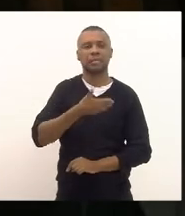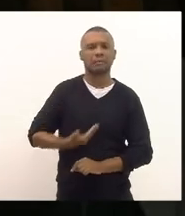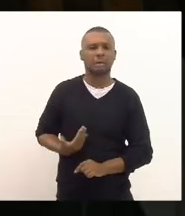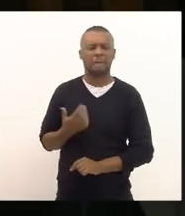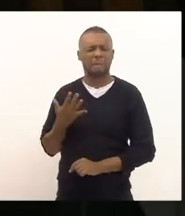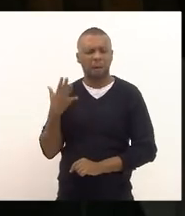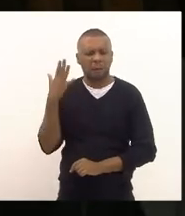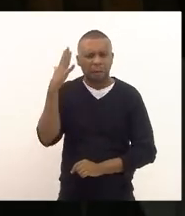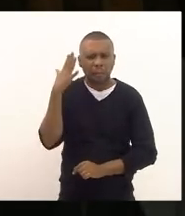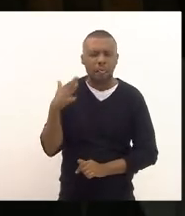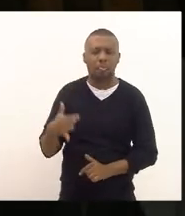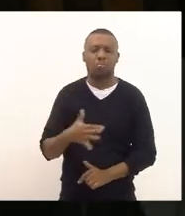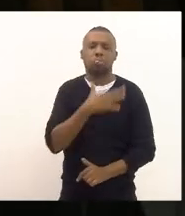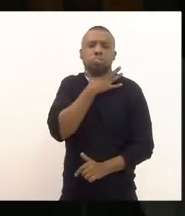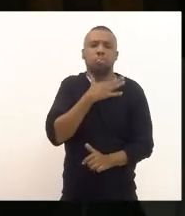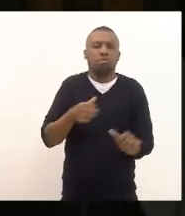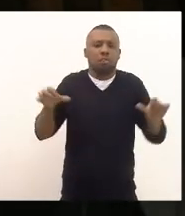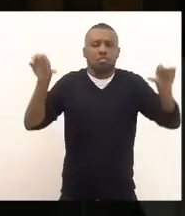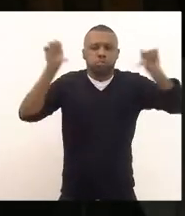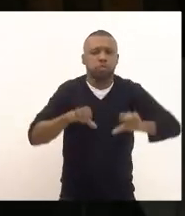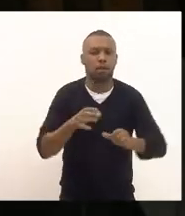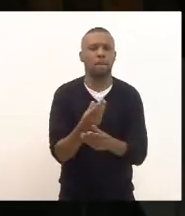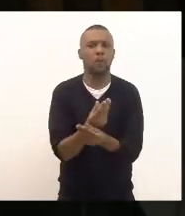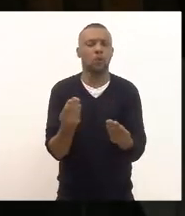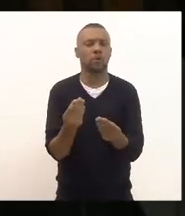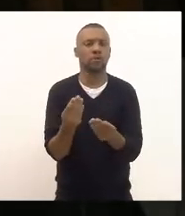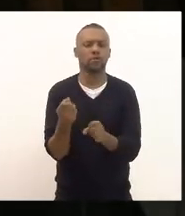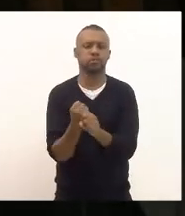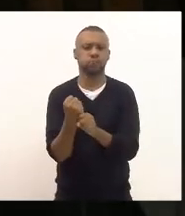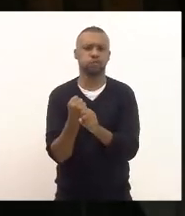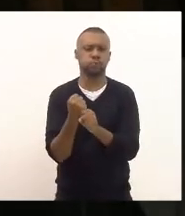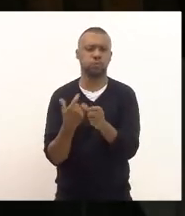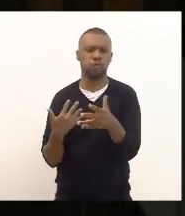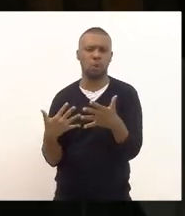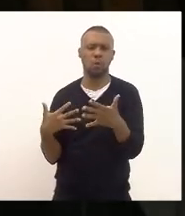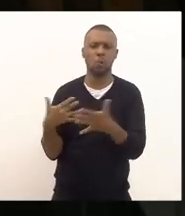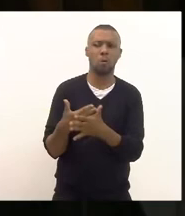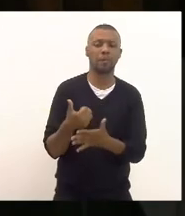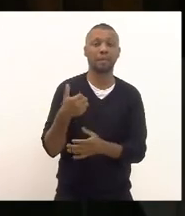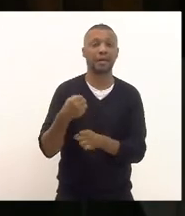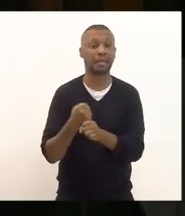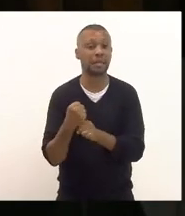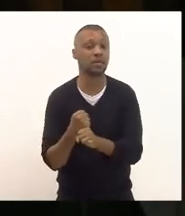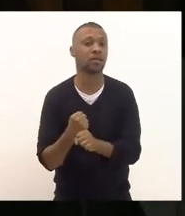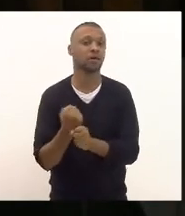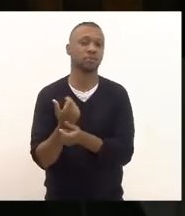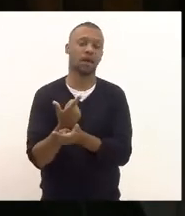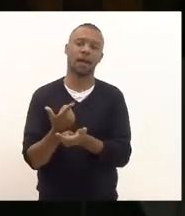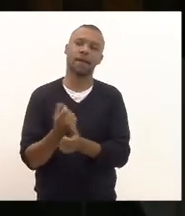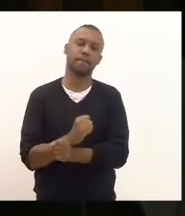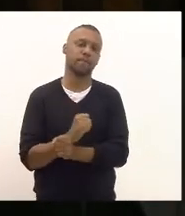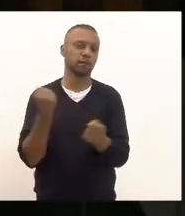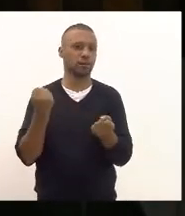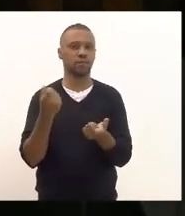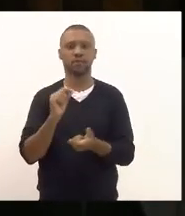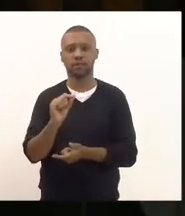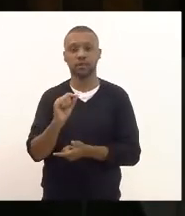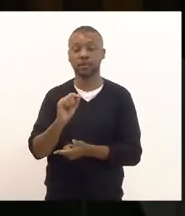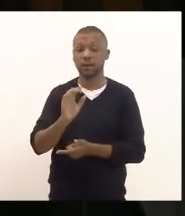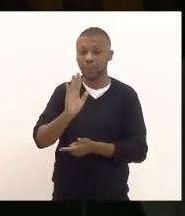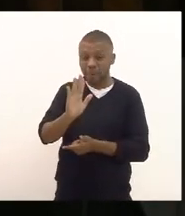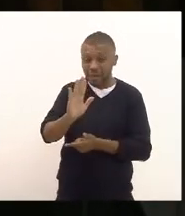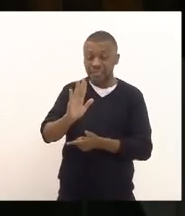tantas crises e nas últimas décadas a inegável que apesar de tudo